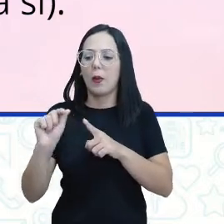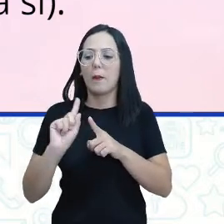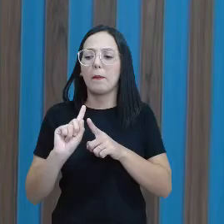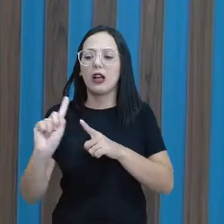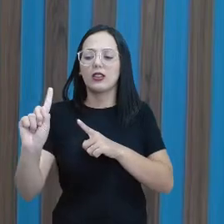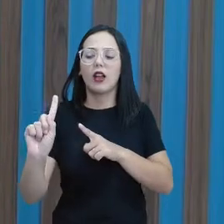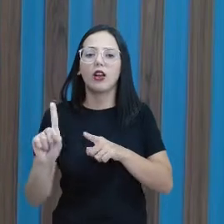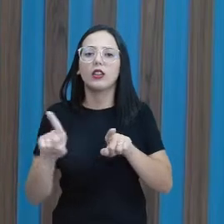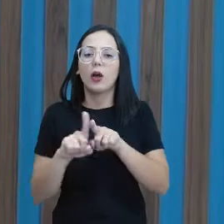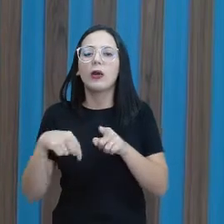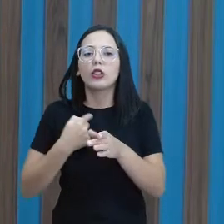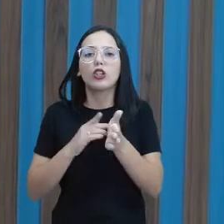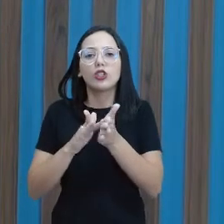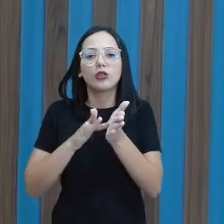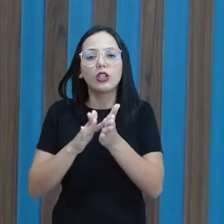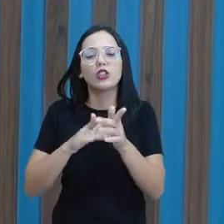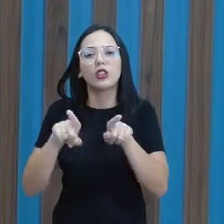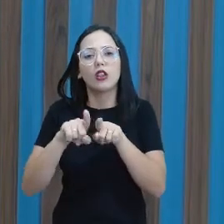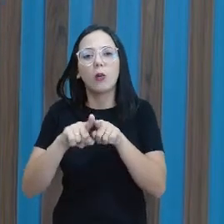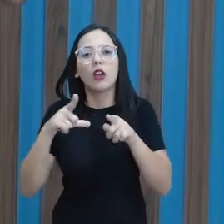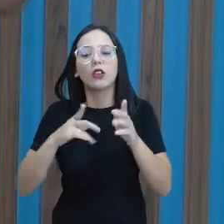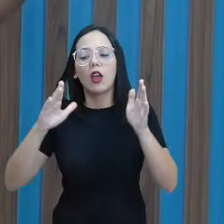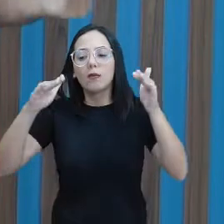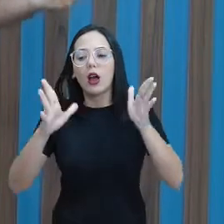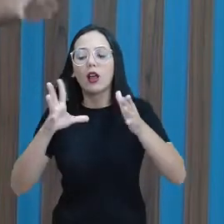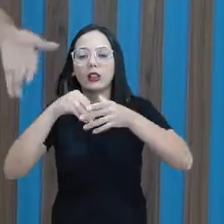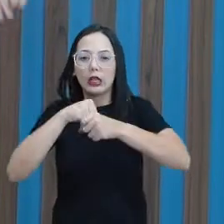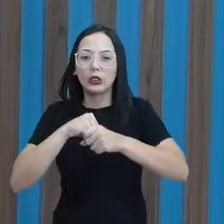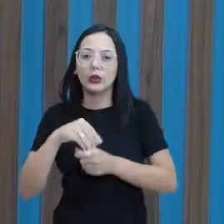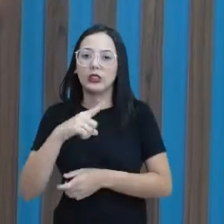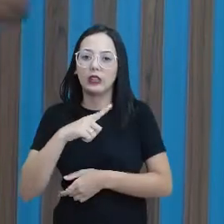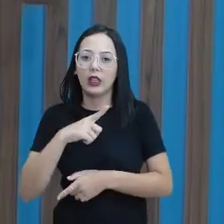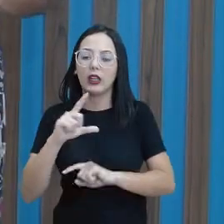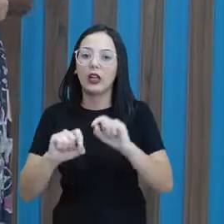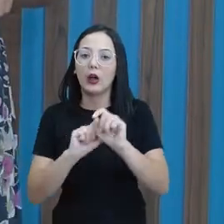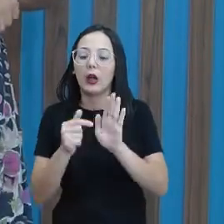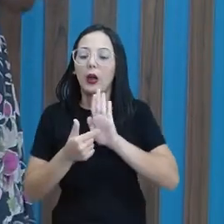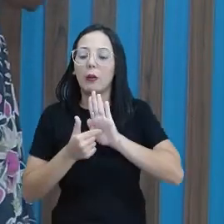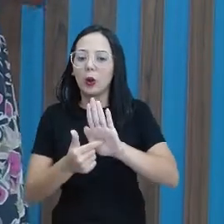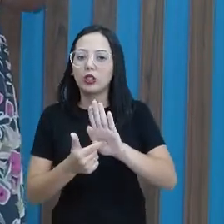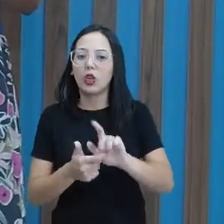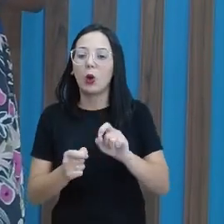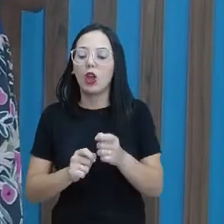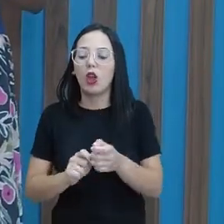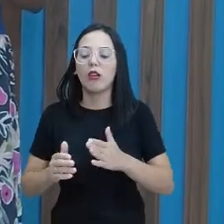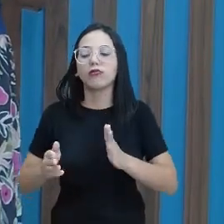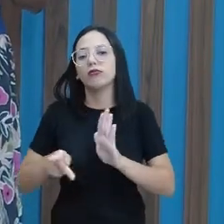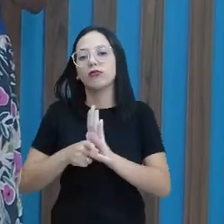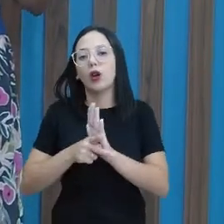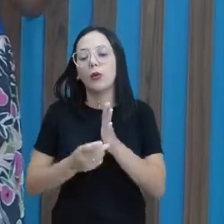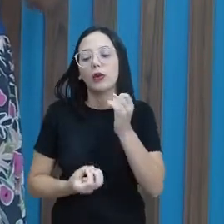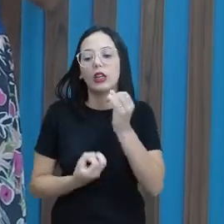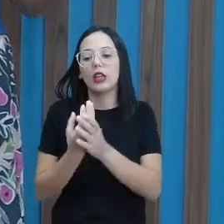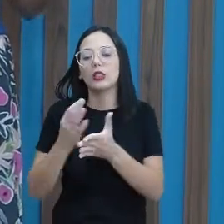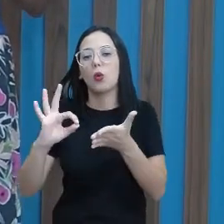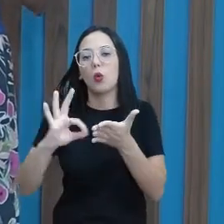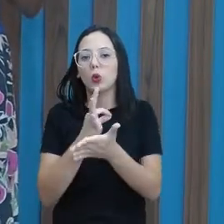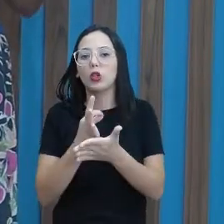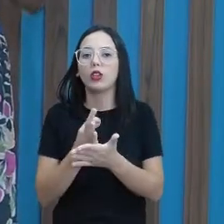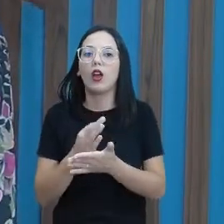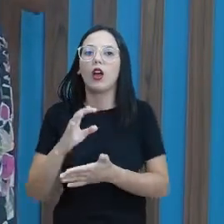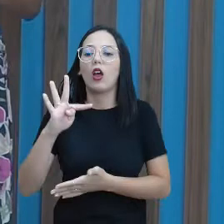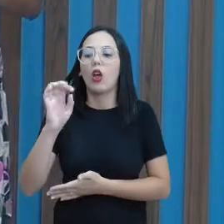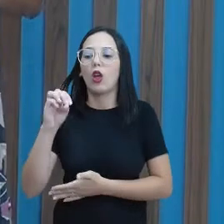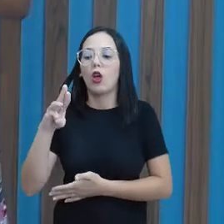finge que depois disso tem 2 parênteses e dentro Chico Buarque, que é para indicar autoria, tá?